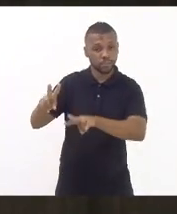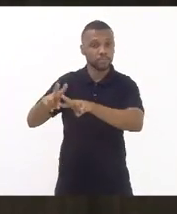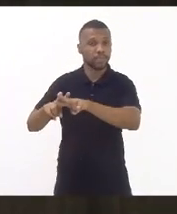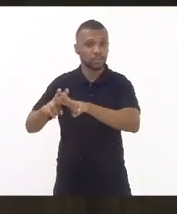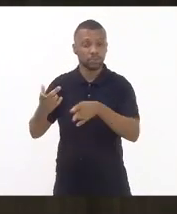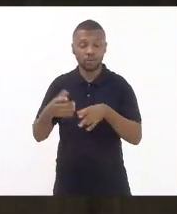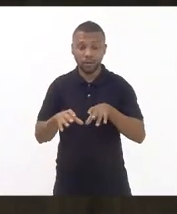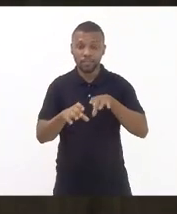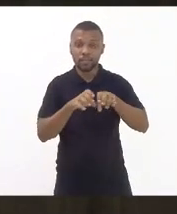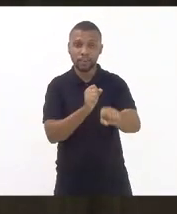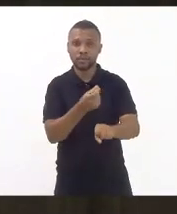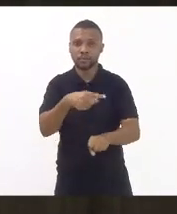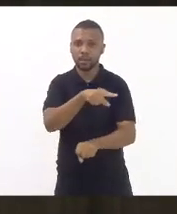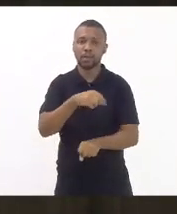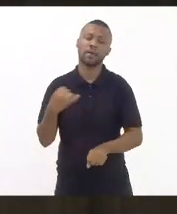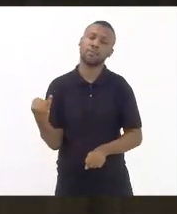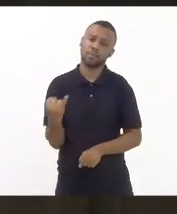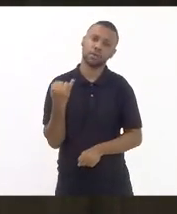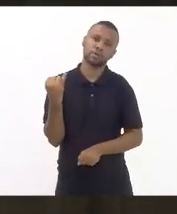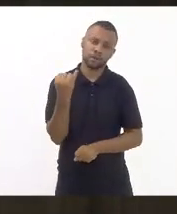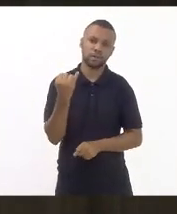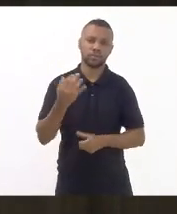agentes é importante. Como